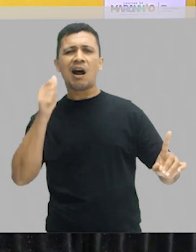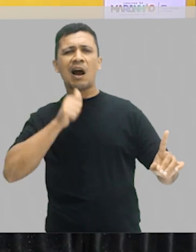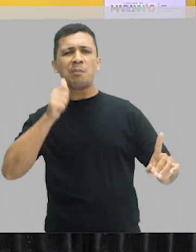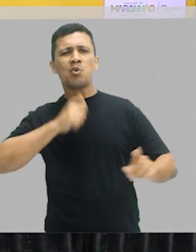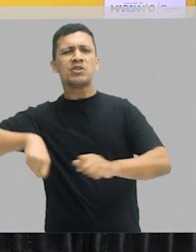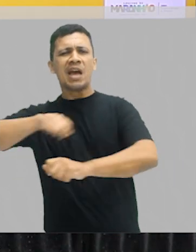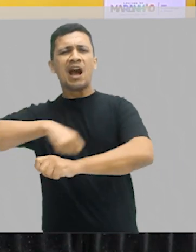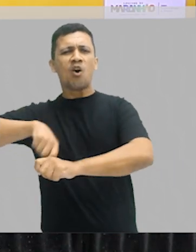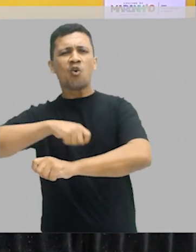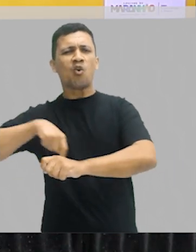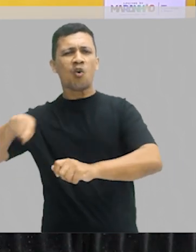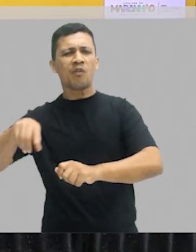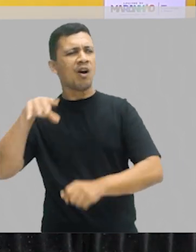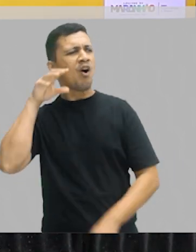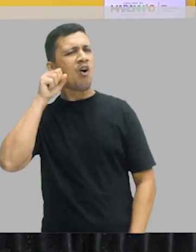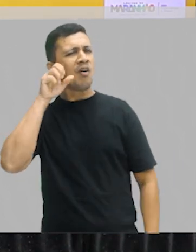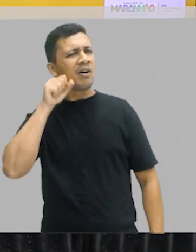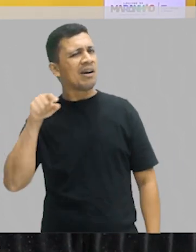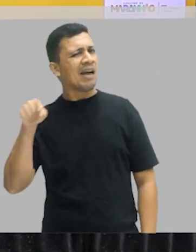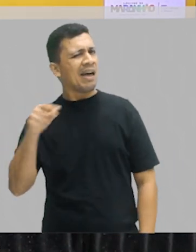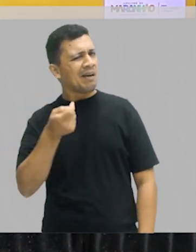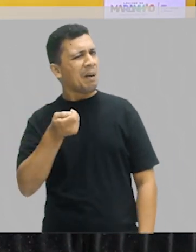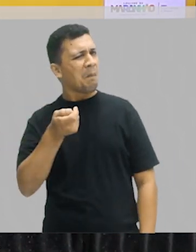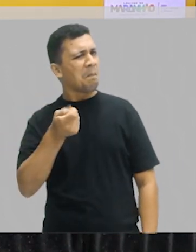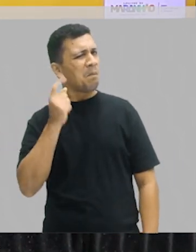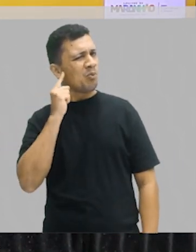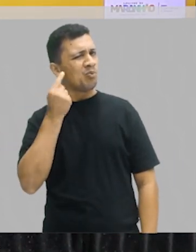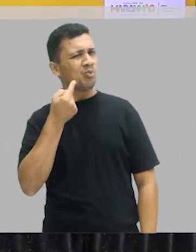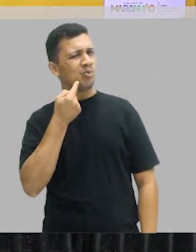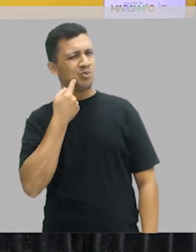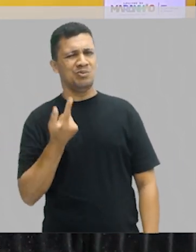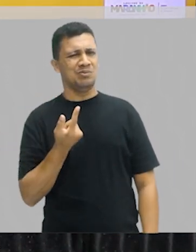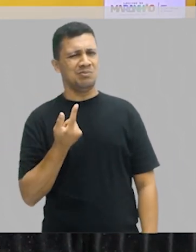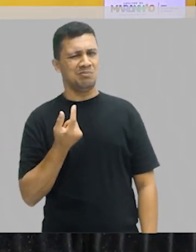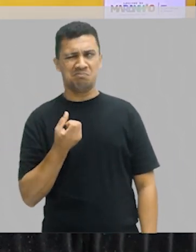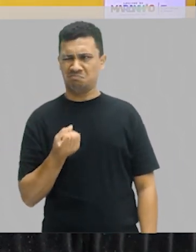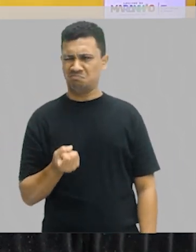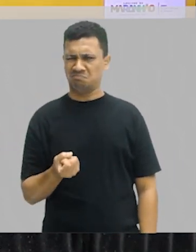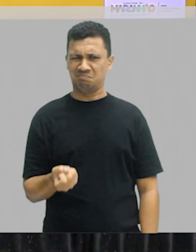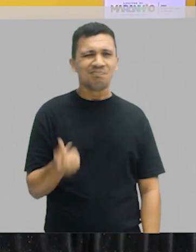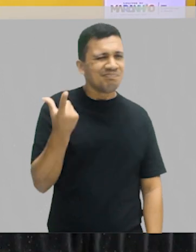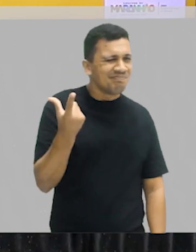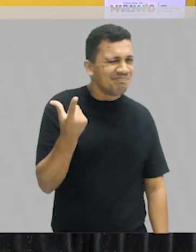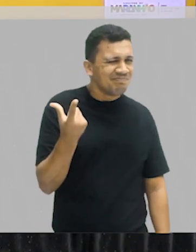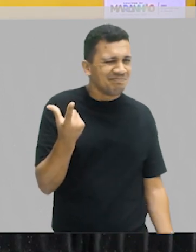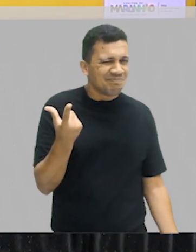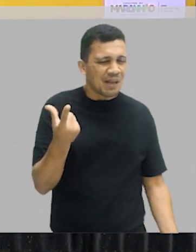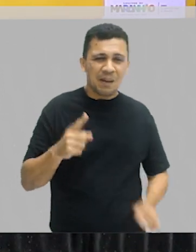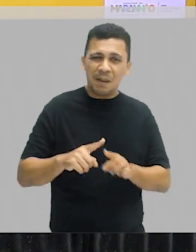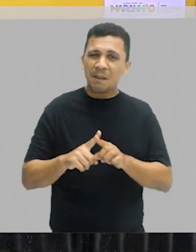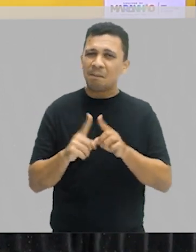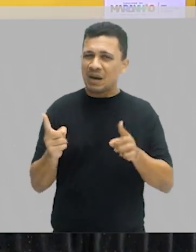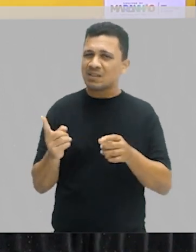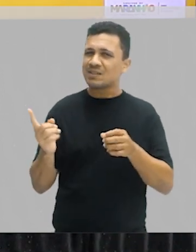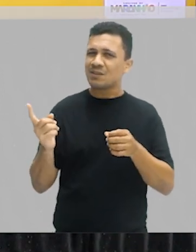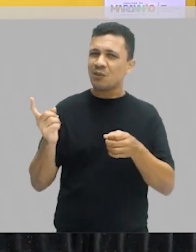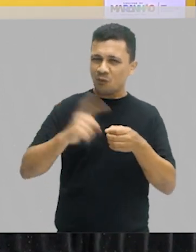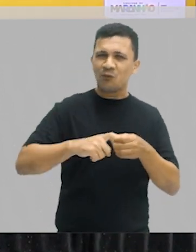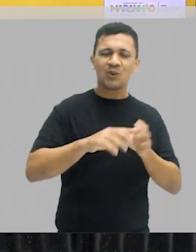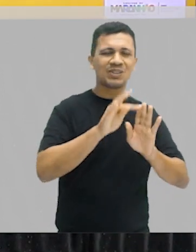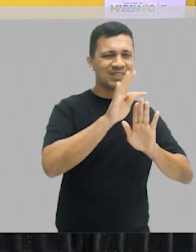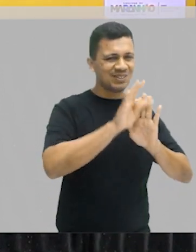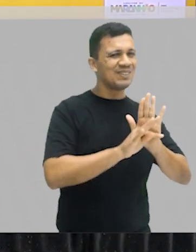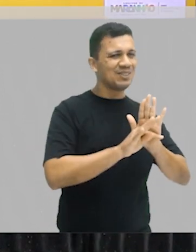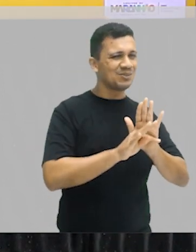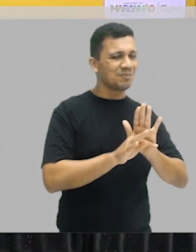da casa ouvi-la mesmo sendo meio surda? Parece fantástico, não é isso? Mas vamos dar continuidade, voltar no texto e